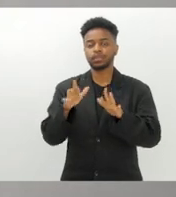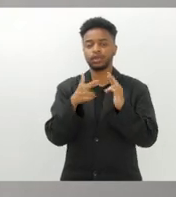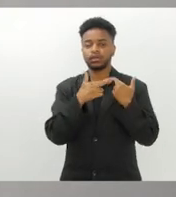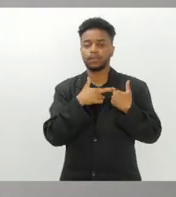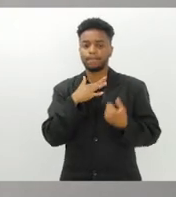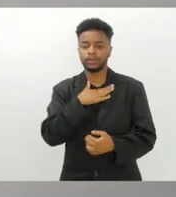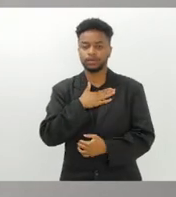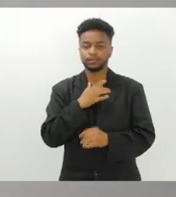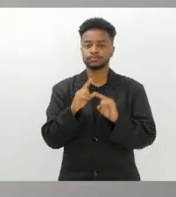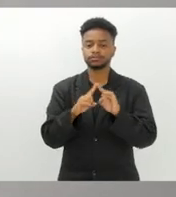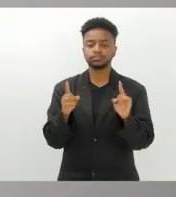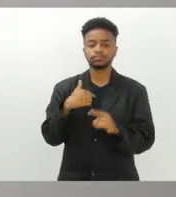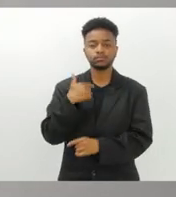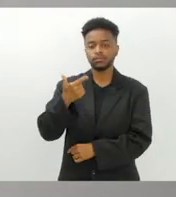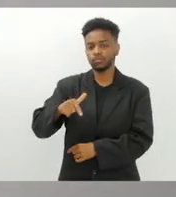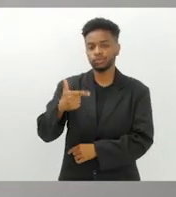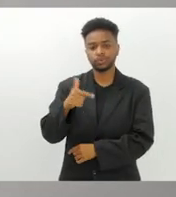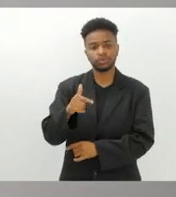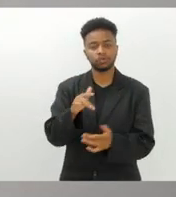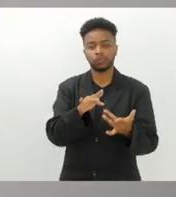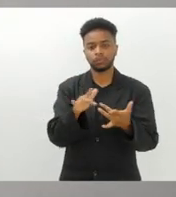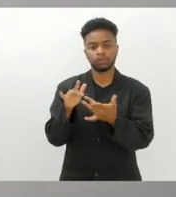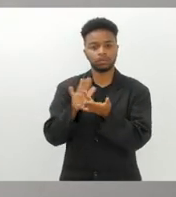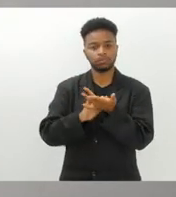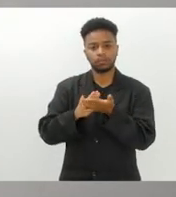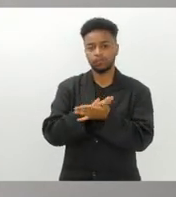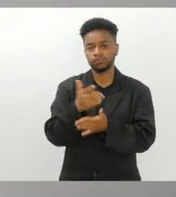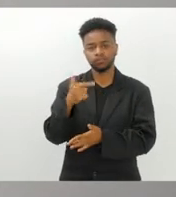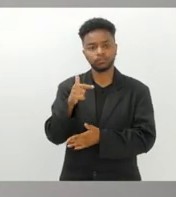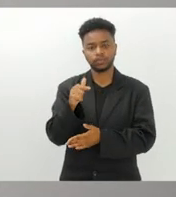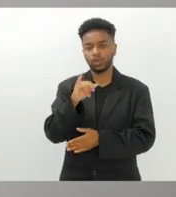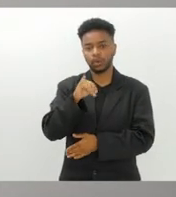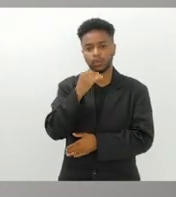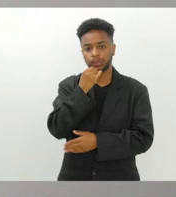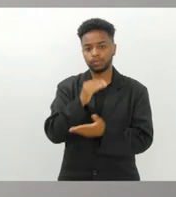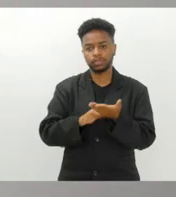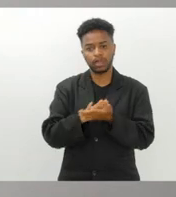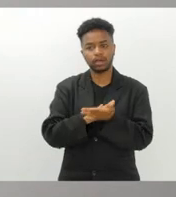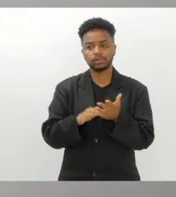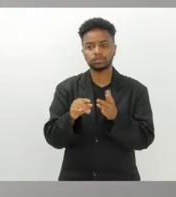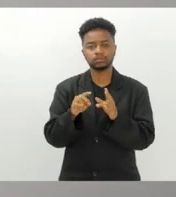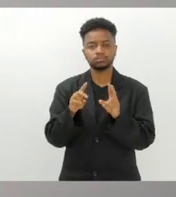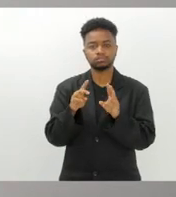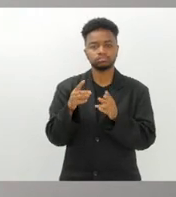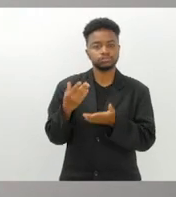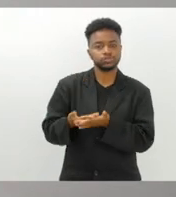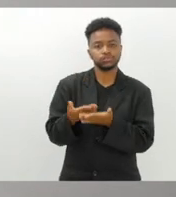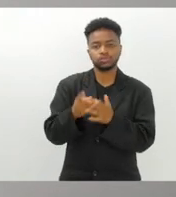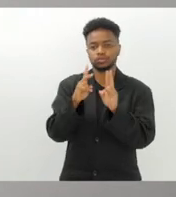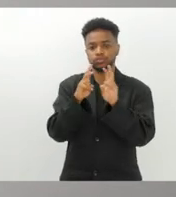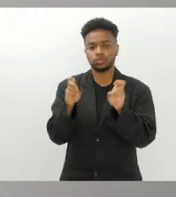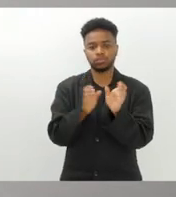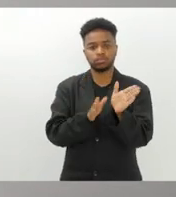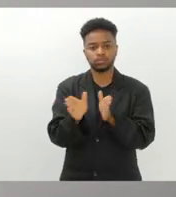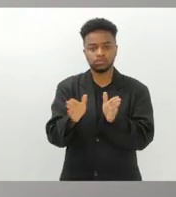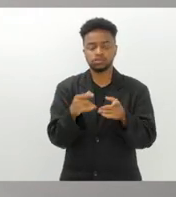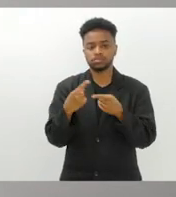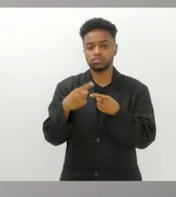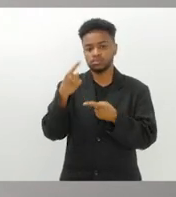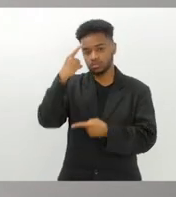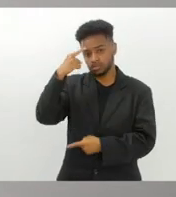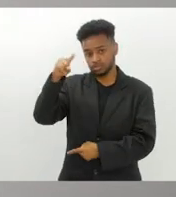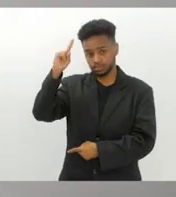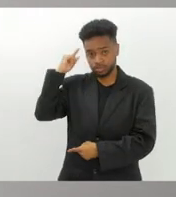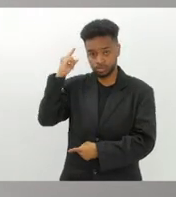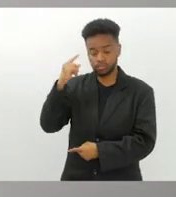não tive mais nenhum acesso e nenhuma oportunidade em ter mais conhecimento sobre acessibilidade, né? Semana passada eu fui